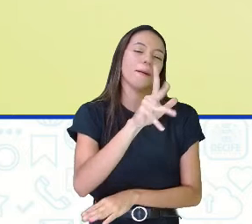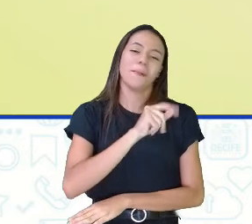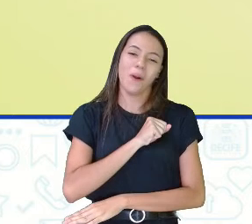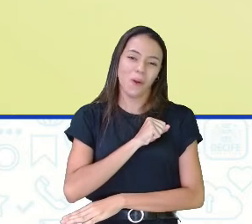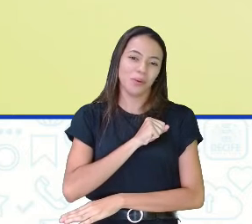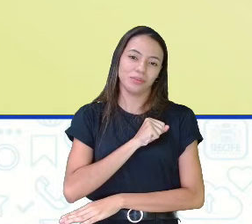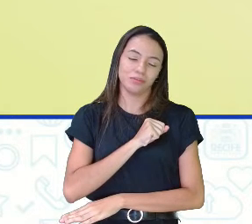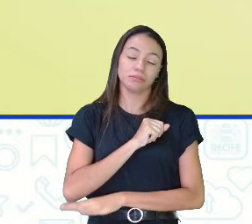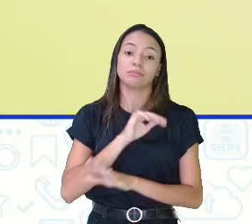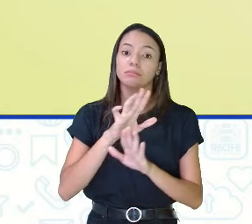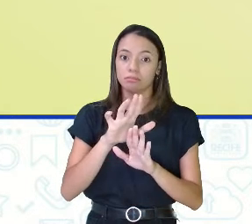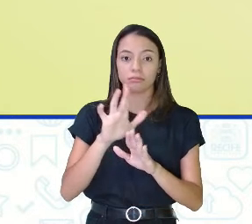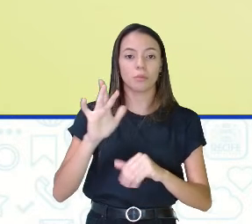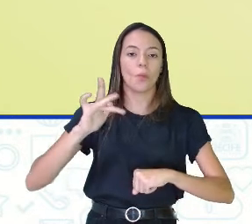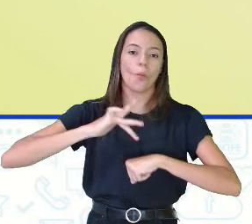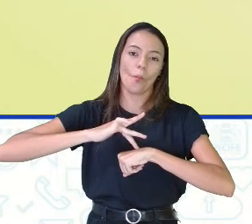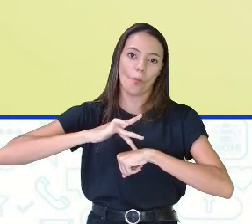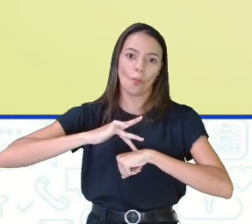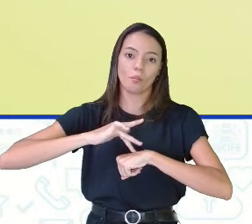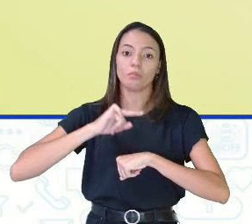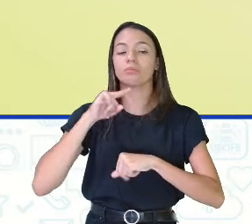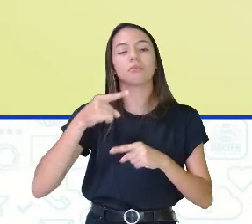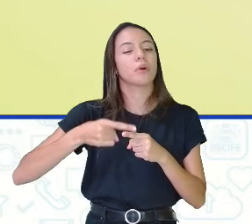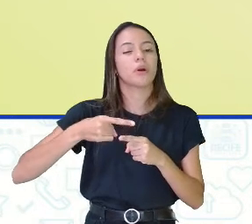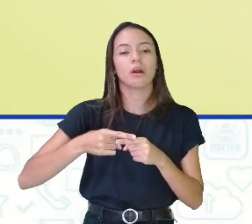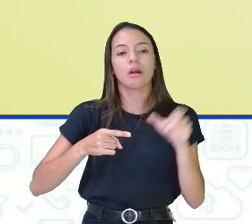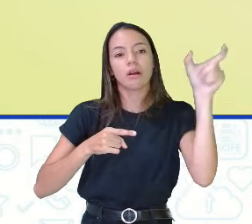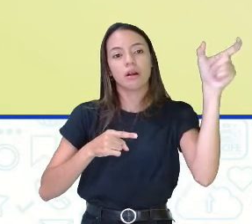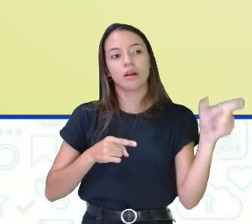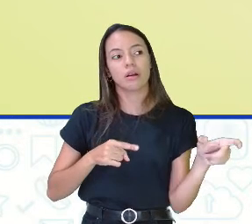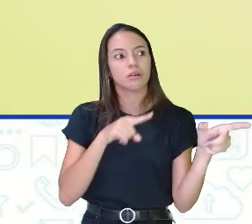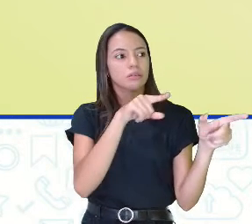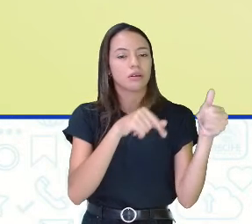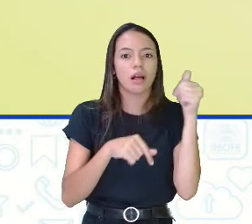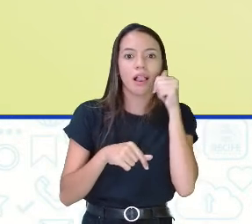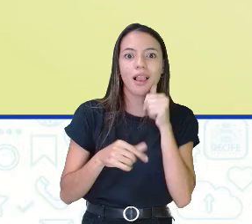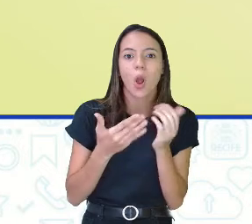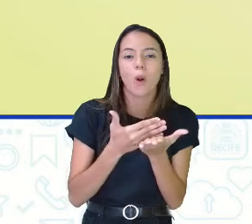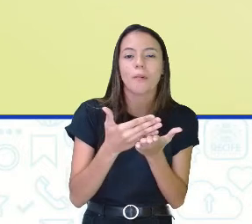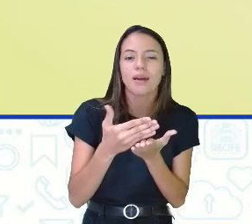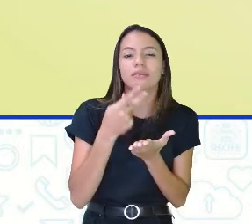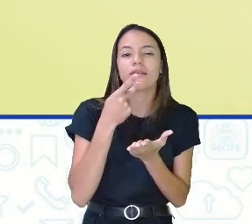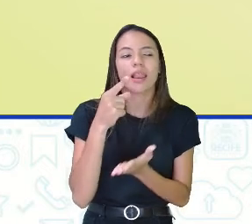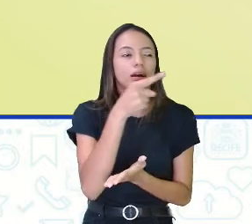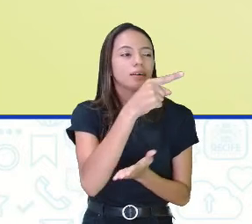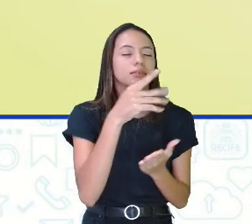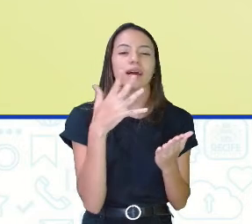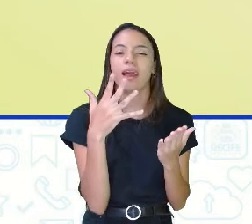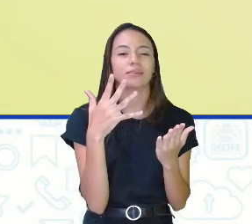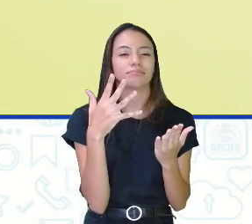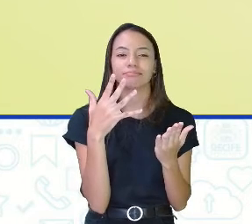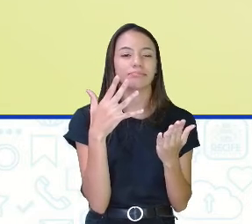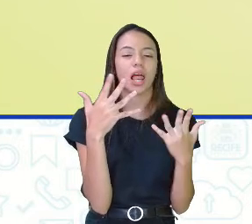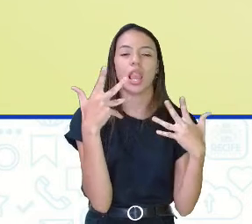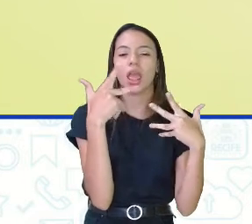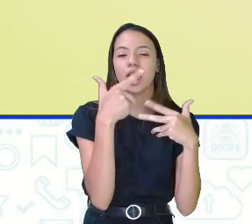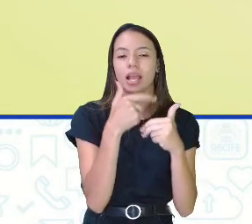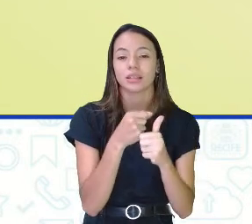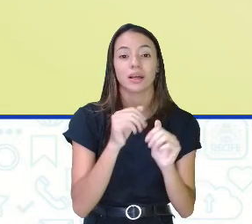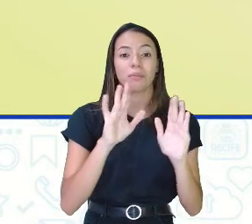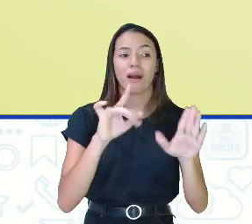irônico, trazendo essa moça como algo estupendamente maravilhoso. Só que ela é burra como uma